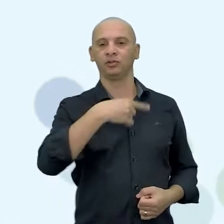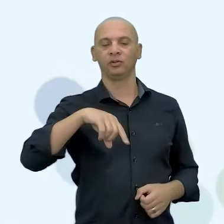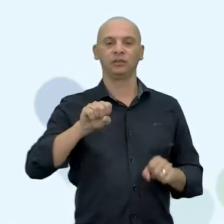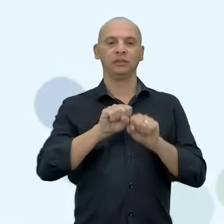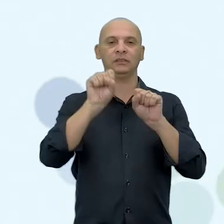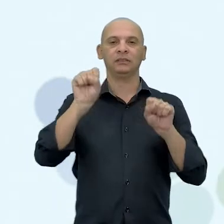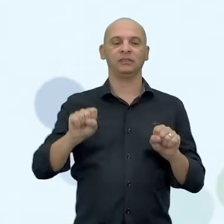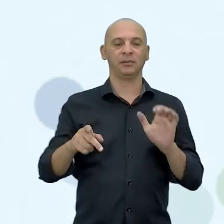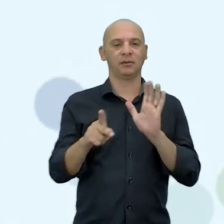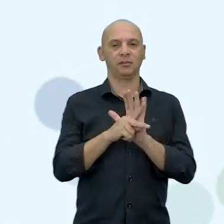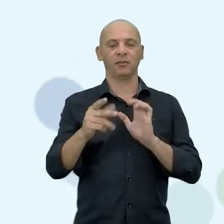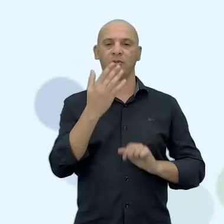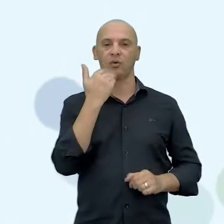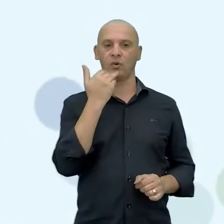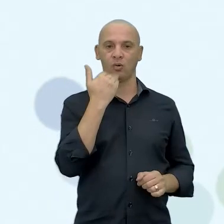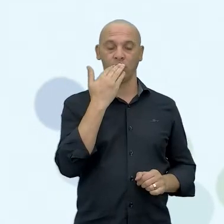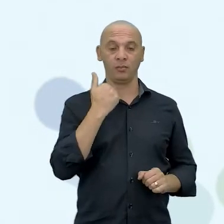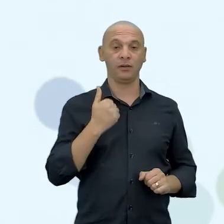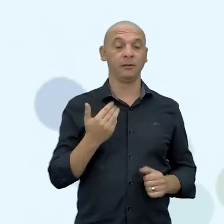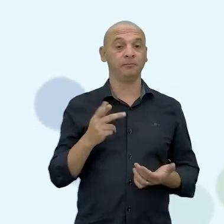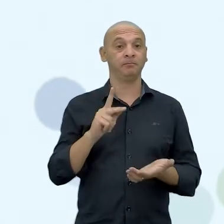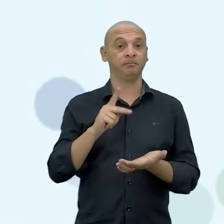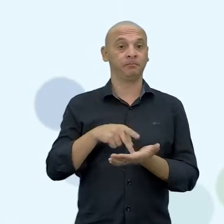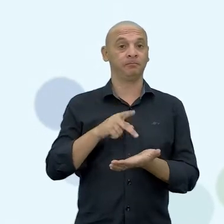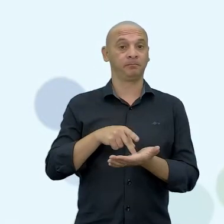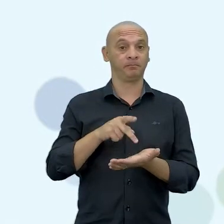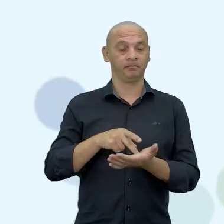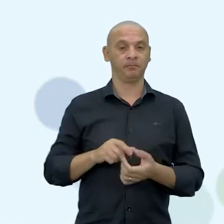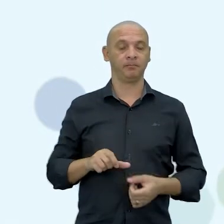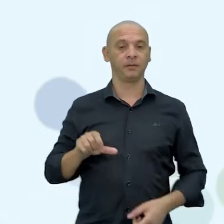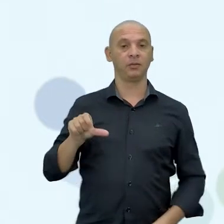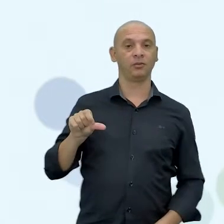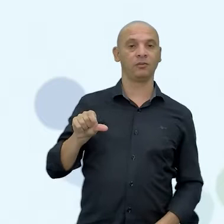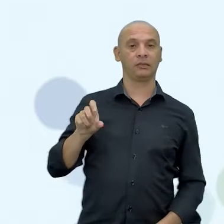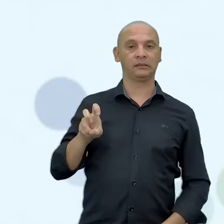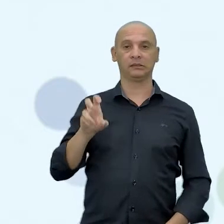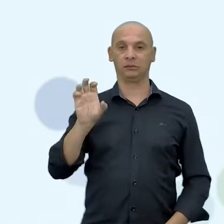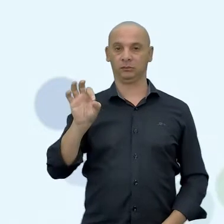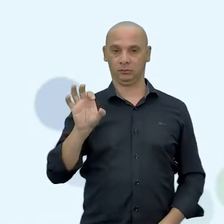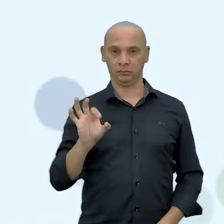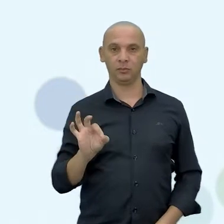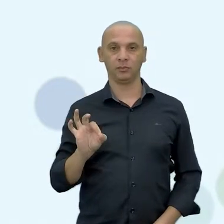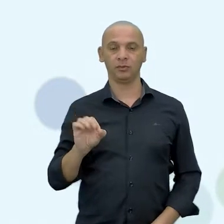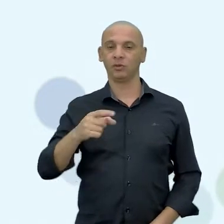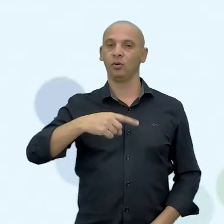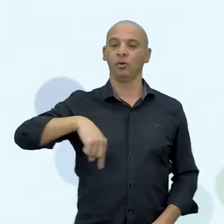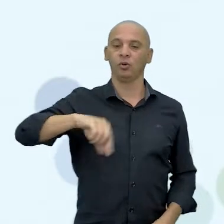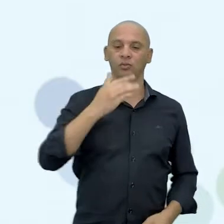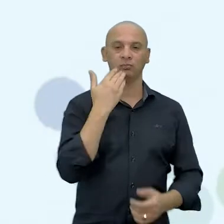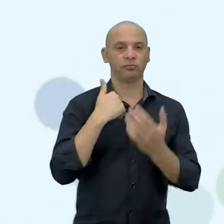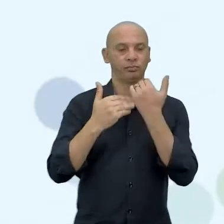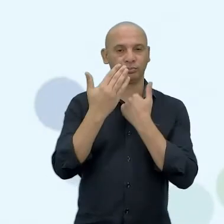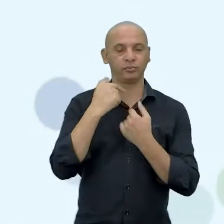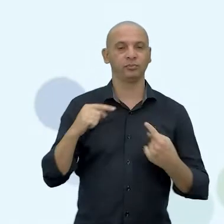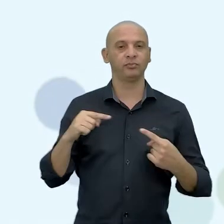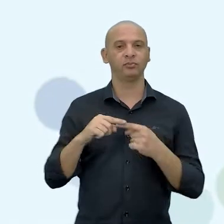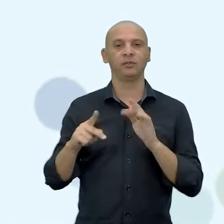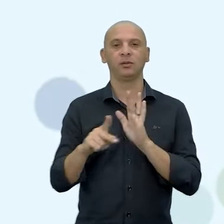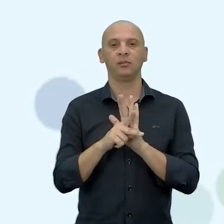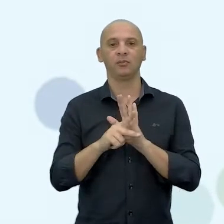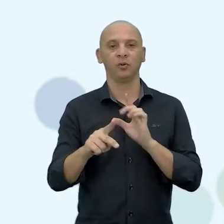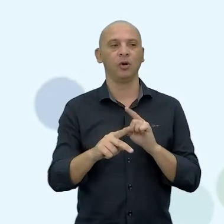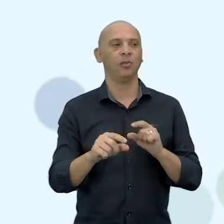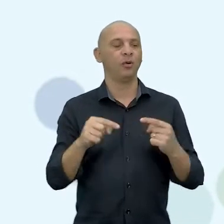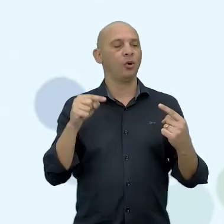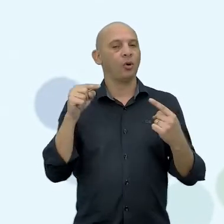sistemas alimentares. De fato, estima-se que 95% dos nossos alimentos sejam,